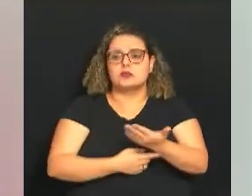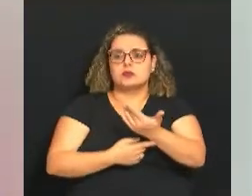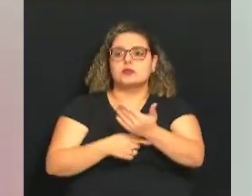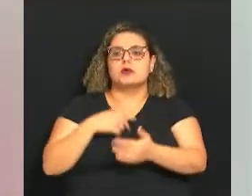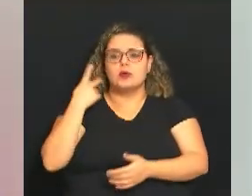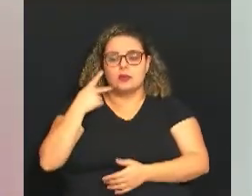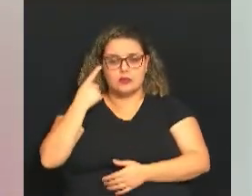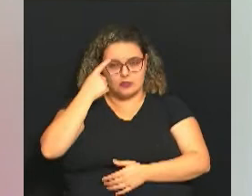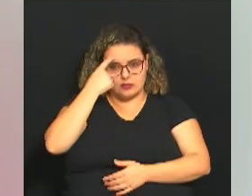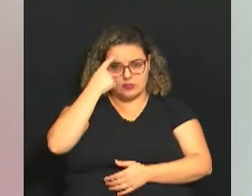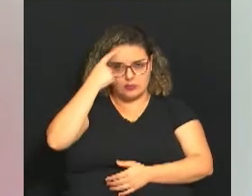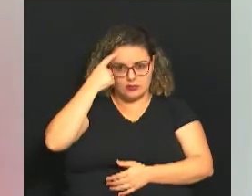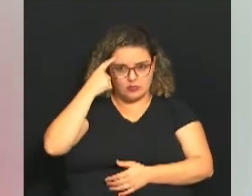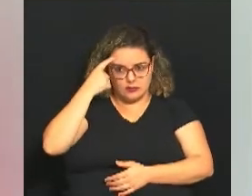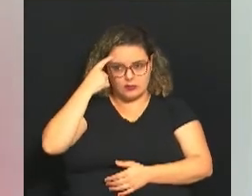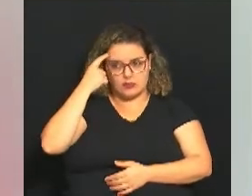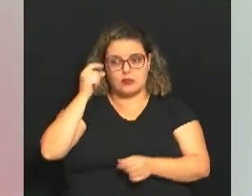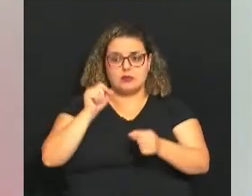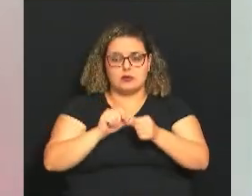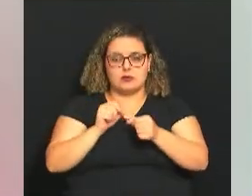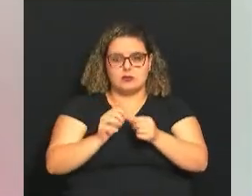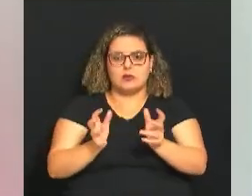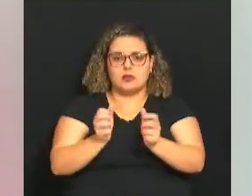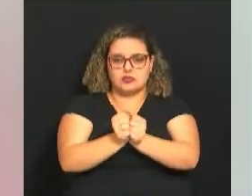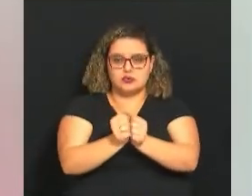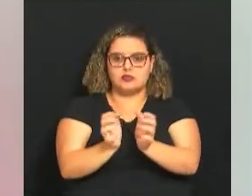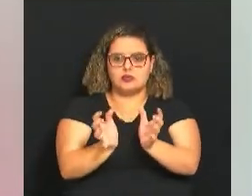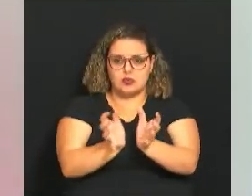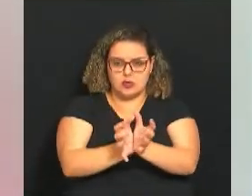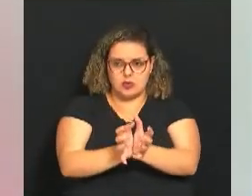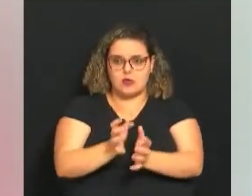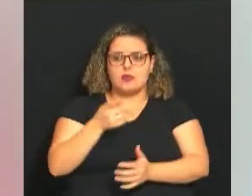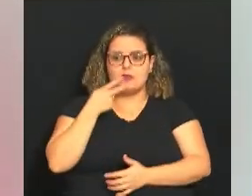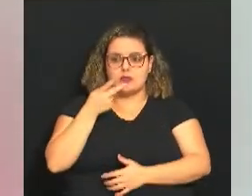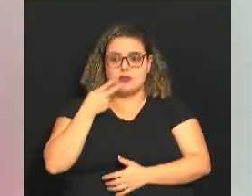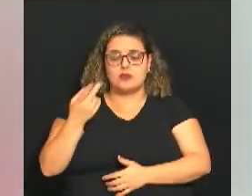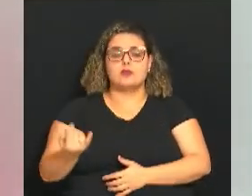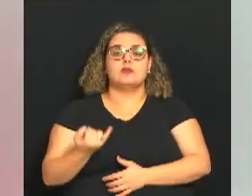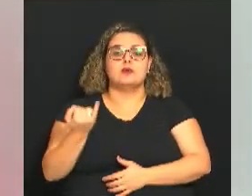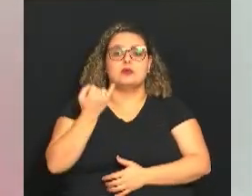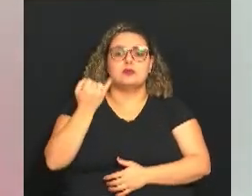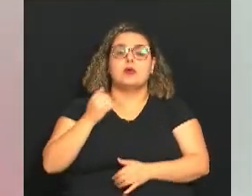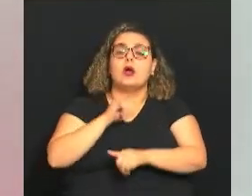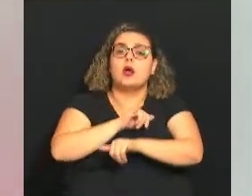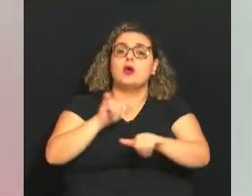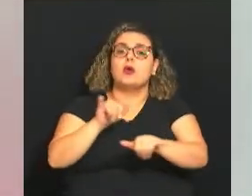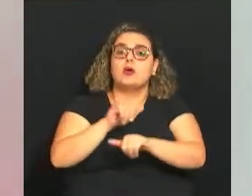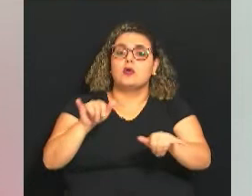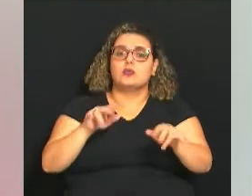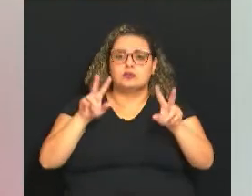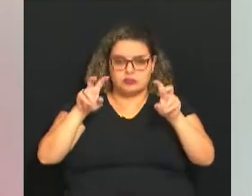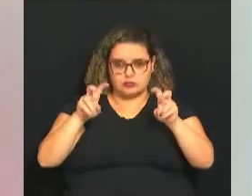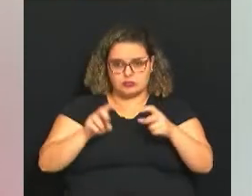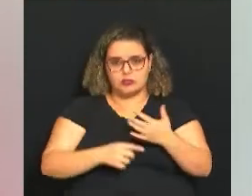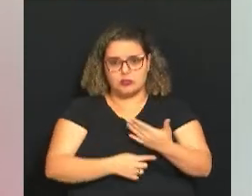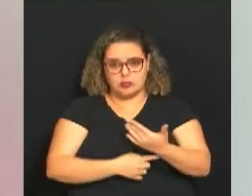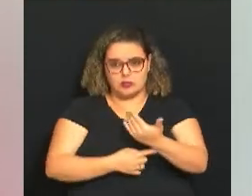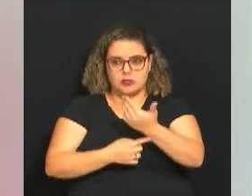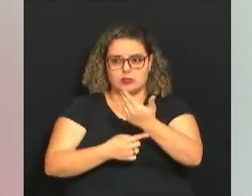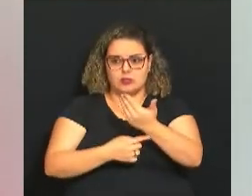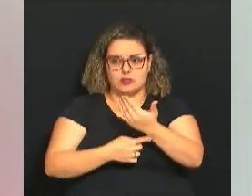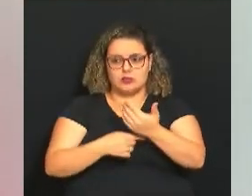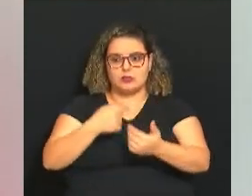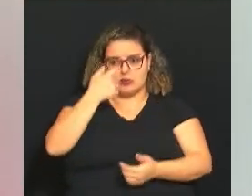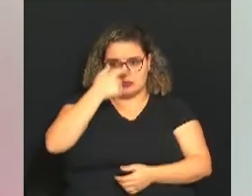vereadora Paola Miguel, que faz parte da comissão, falou da importância de popularizar o tema tecnologia. Eu sou formada em